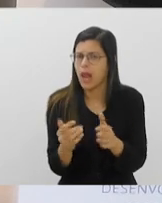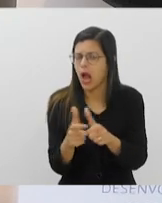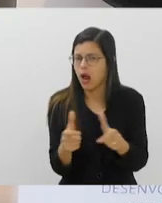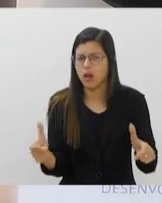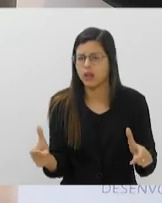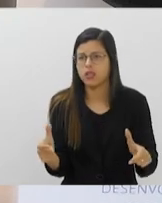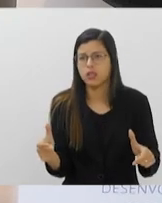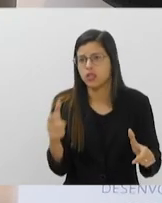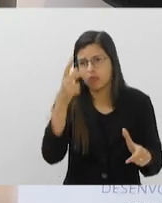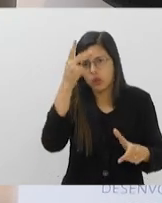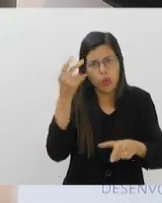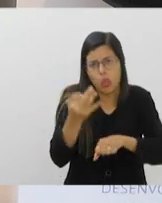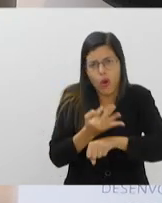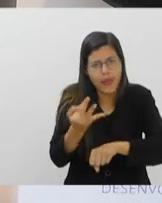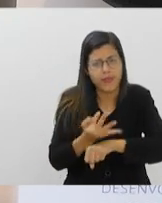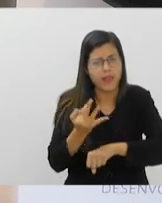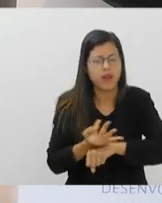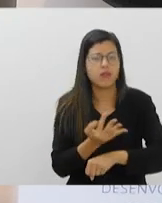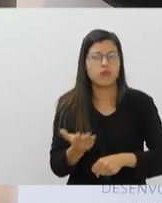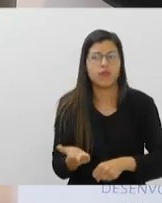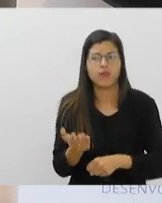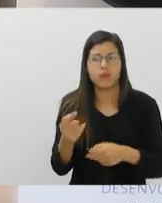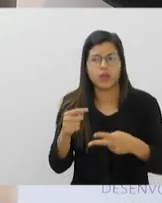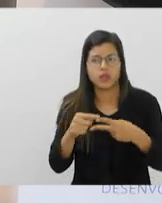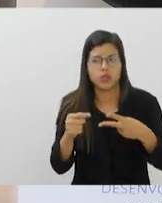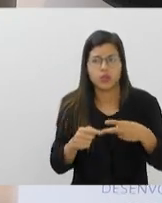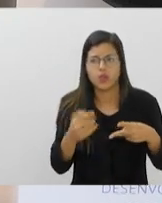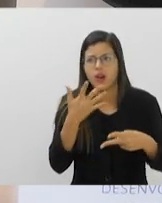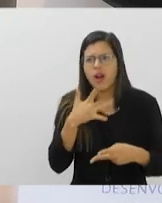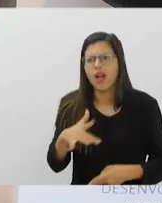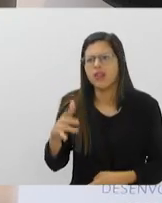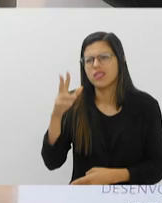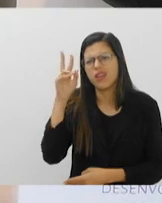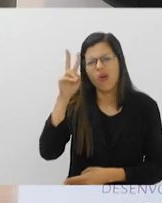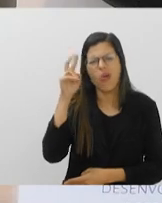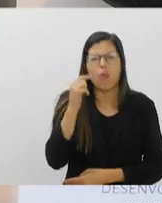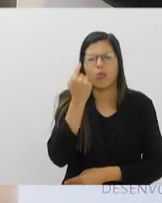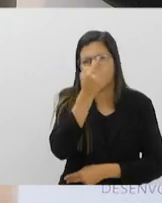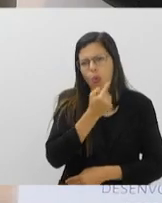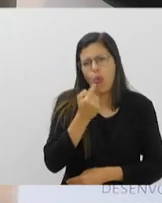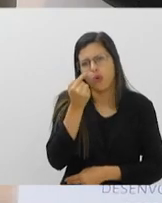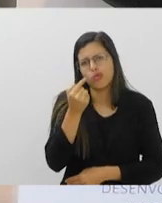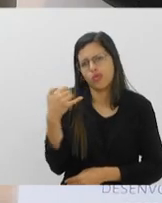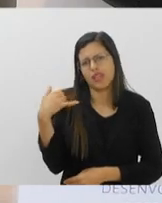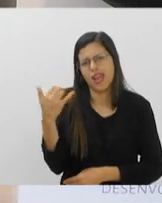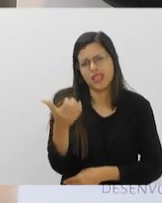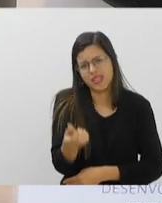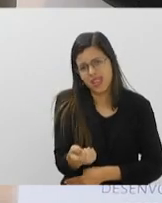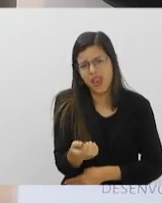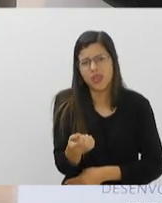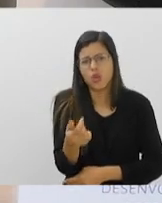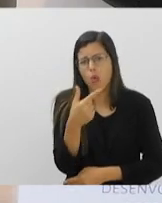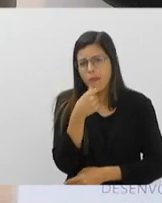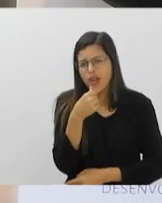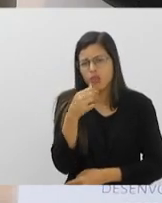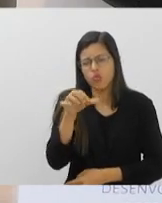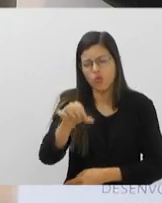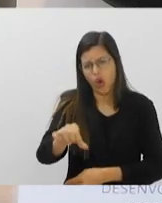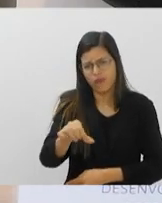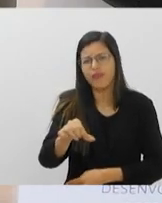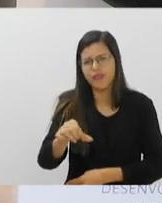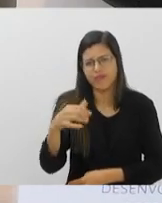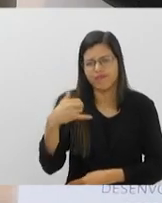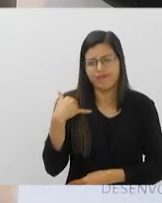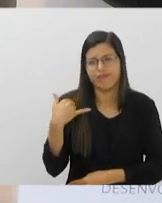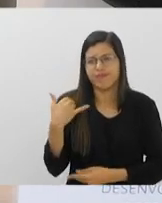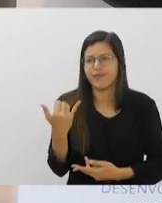tava aguentando mais e essas duas crianças menina de seis eu lembro do rostinho até hoje e o meno de no então assim são essas coisas que a